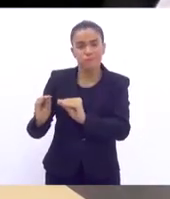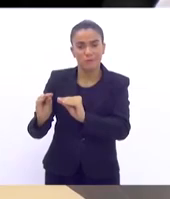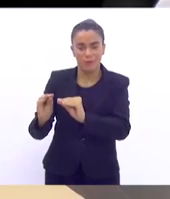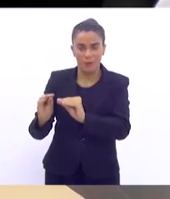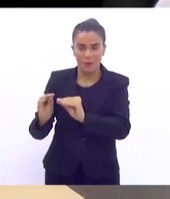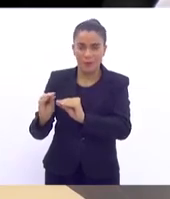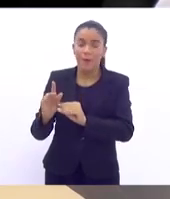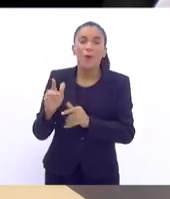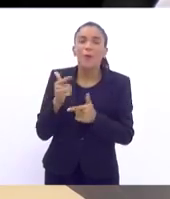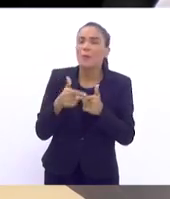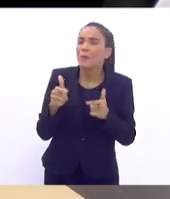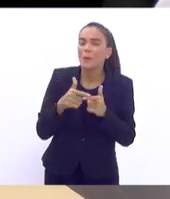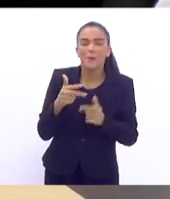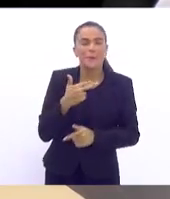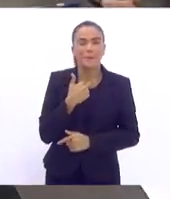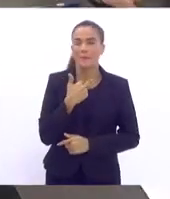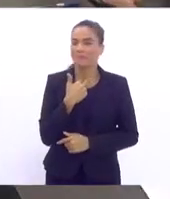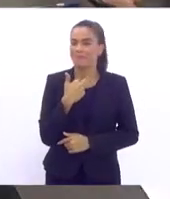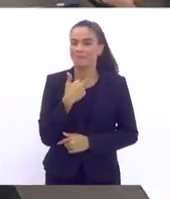objeto